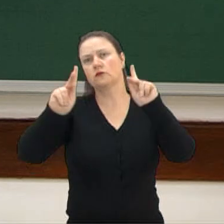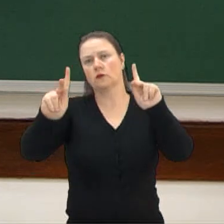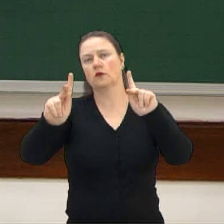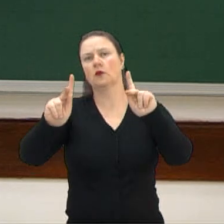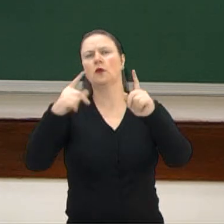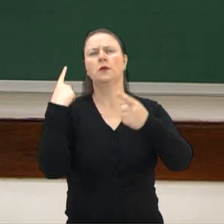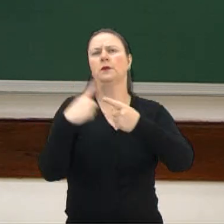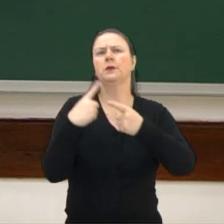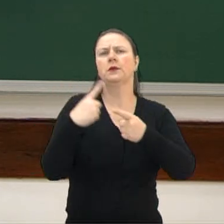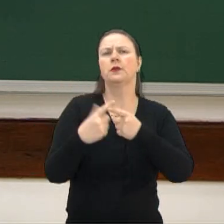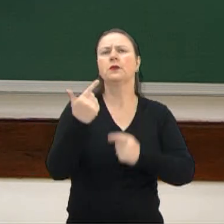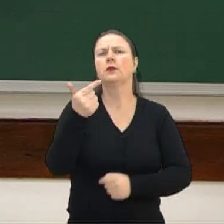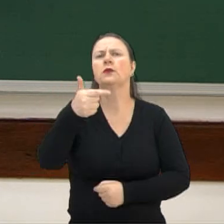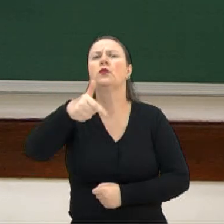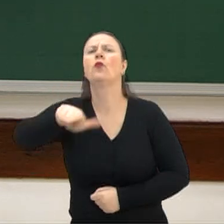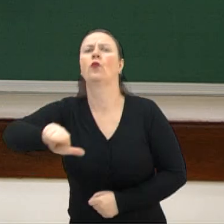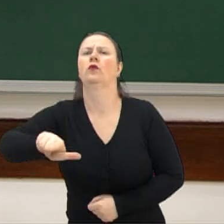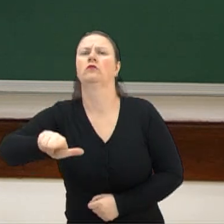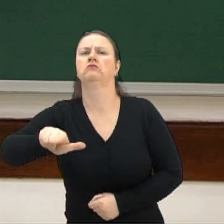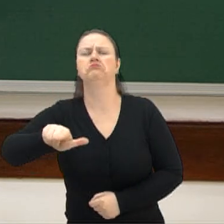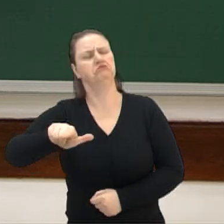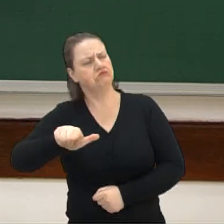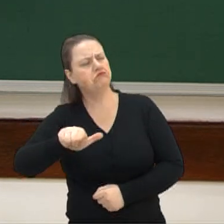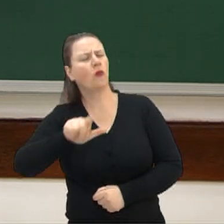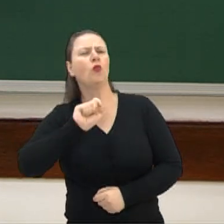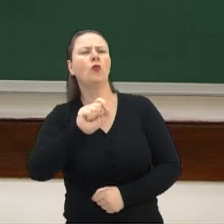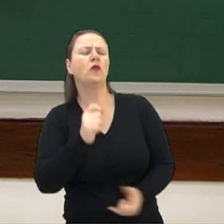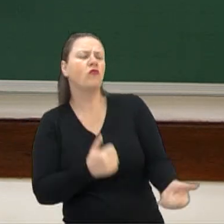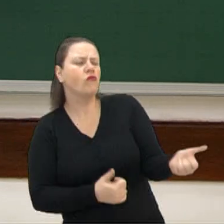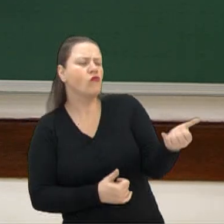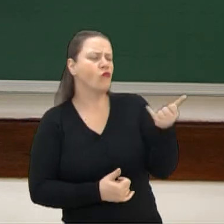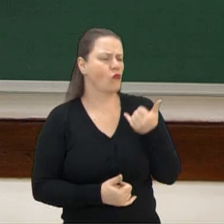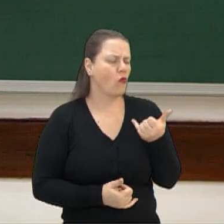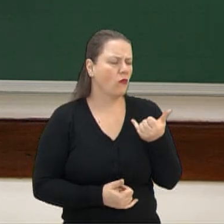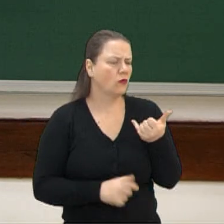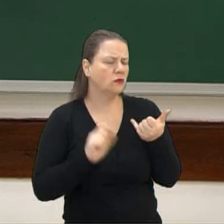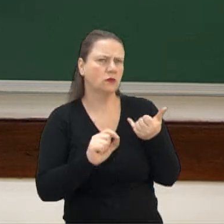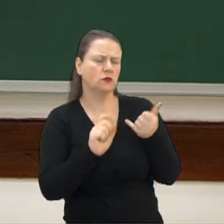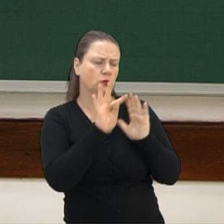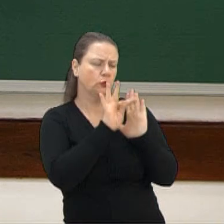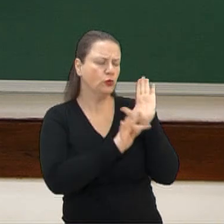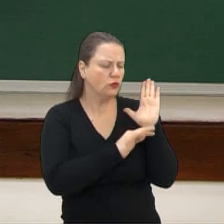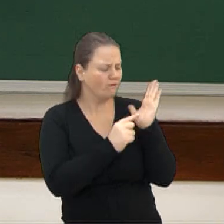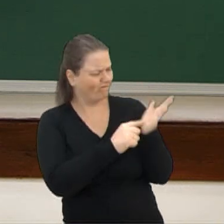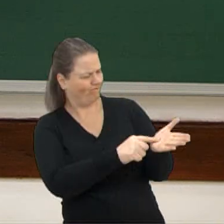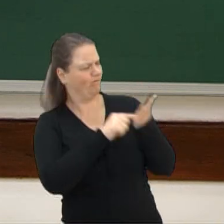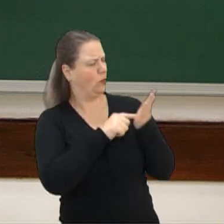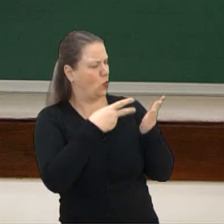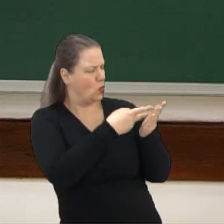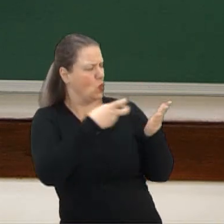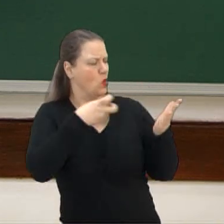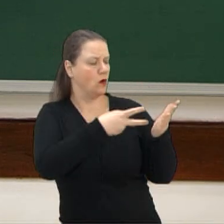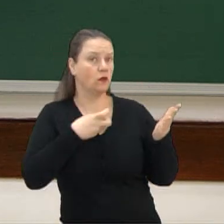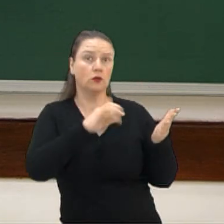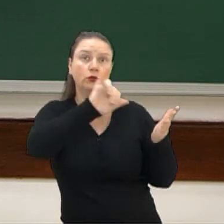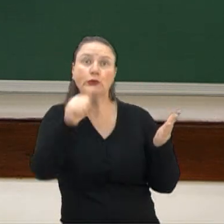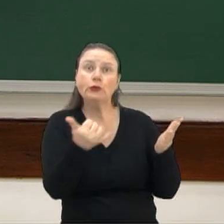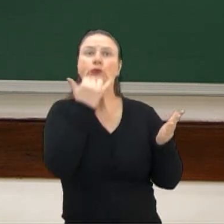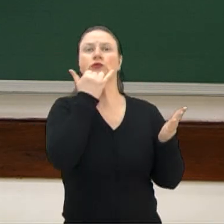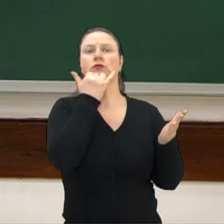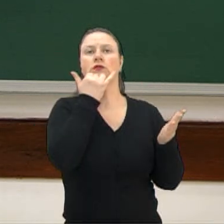que que o novamente faz sentido? Que informação eu tenho naquele trecho para justificar o uso